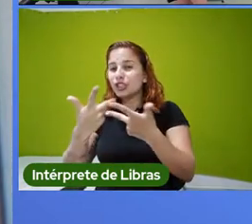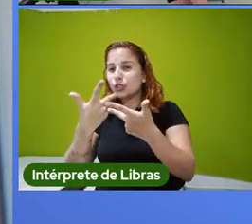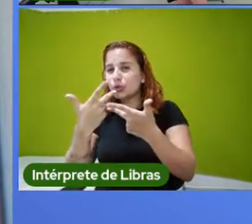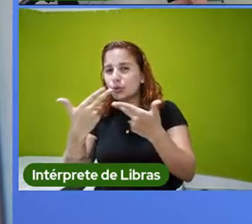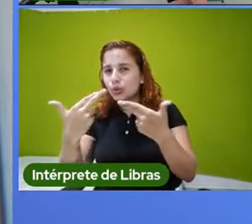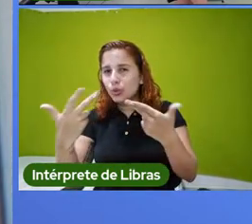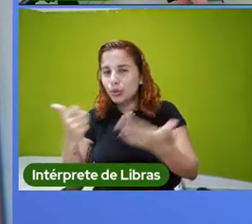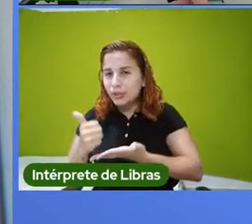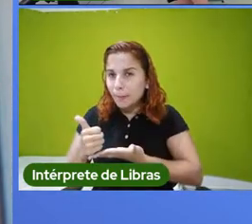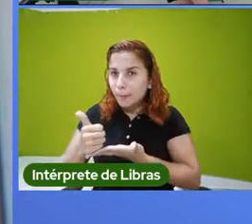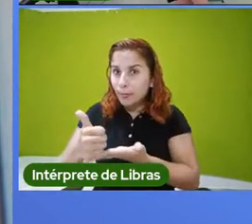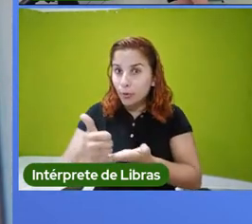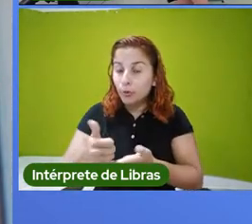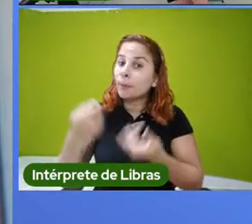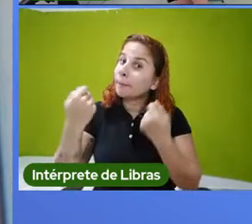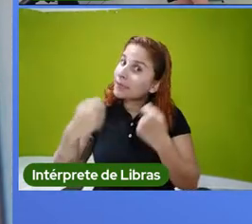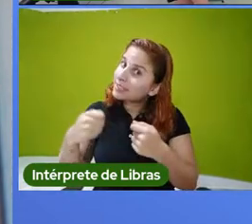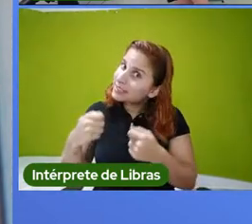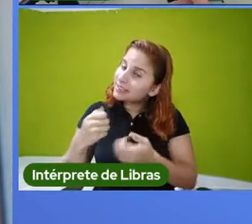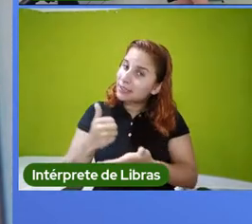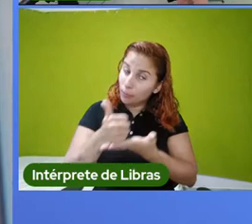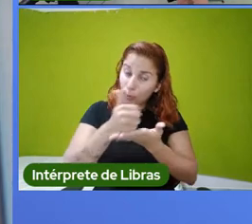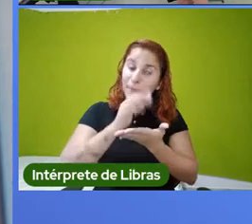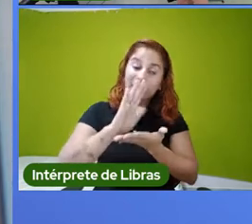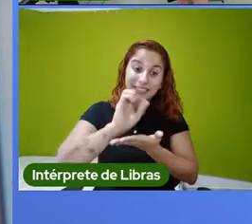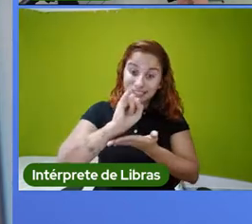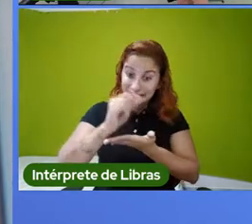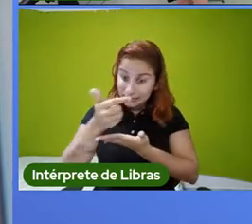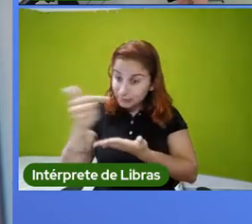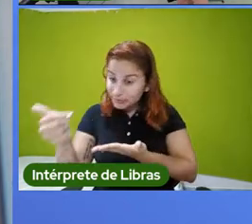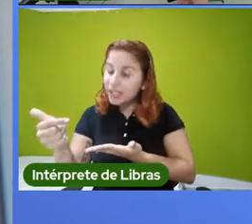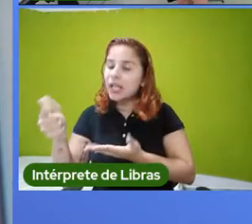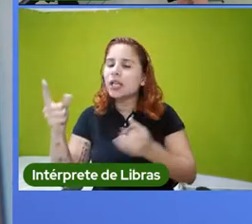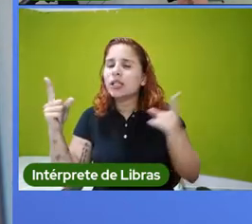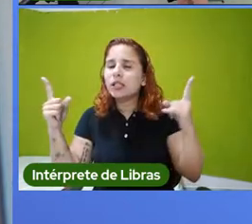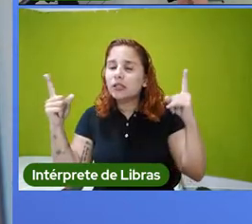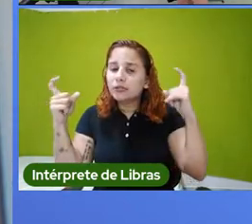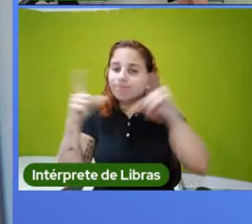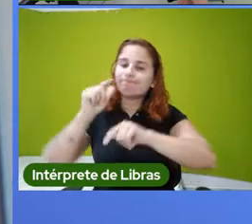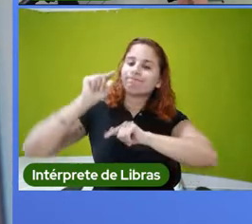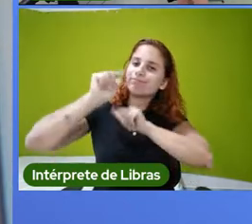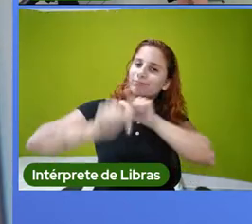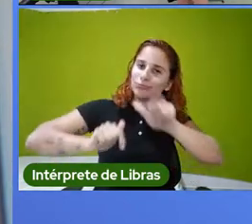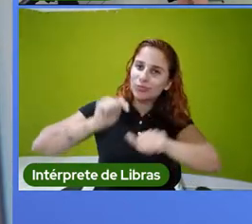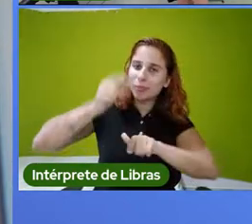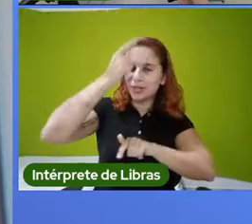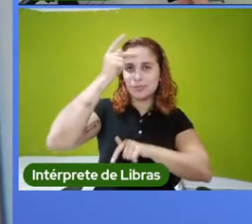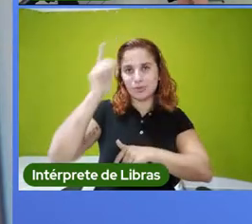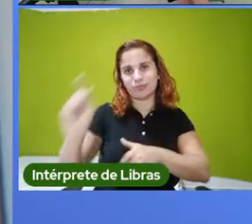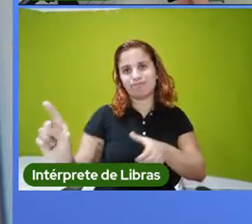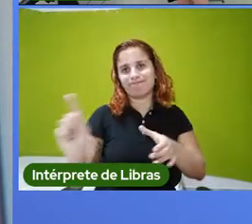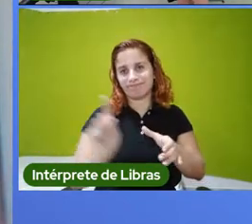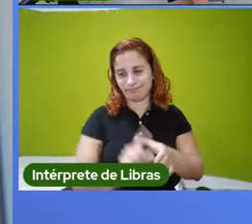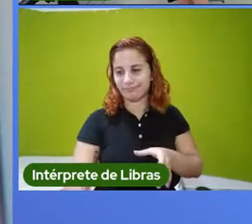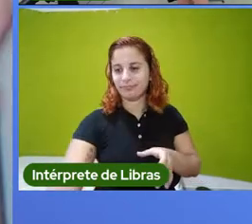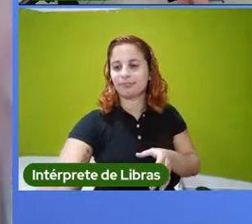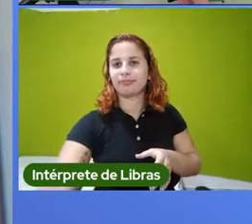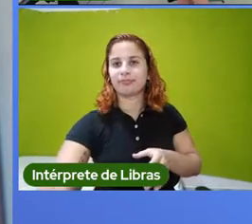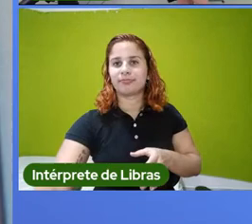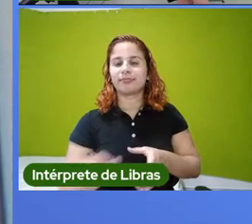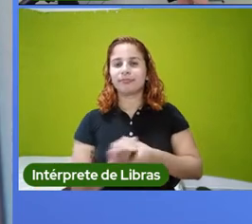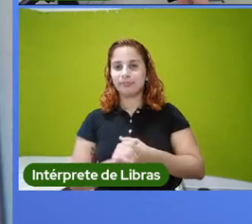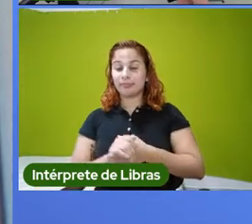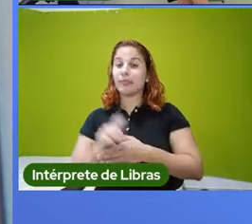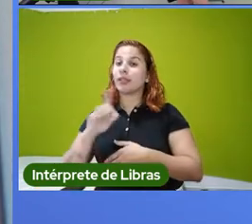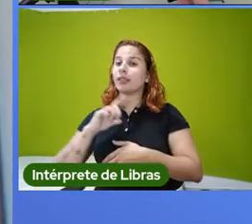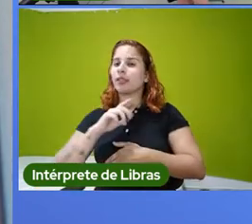antes, dificulta muito o acesso das pessoas ao mercado de trabalho. E, ao mesmo tempo, por mais que a gente tenha essas